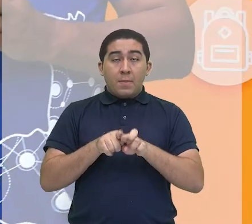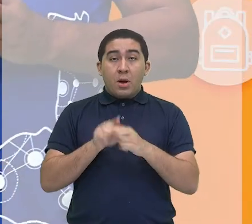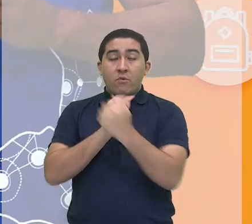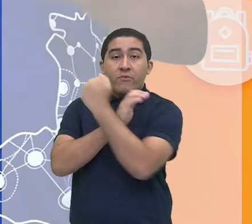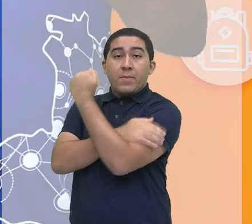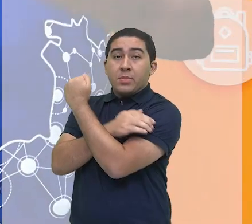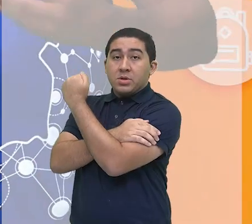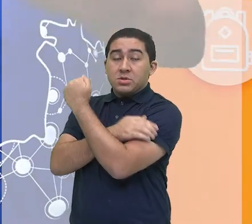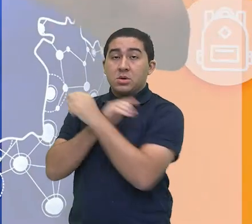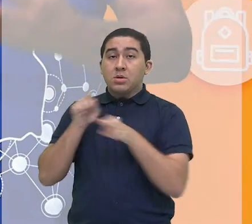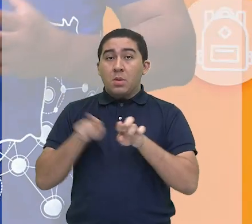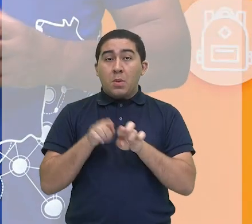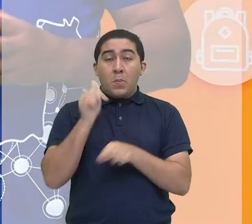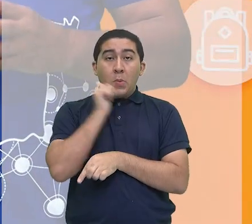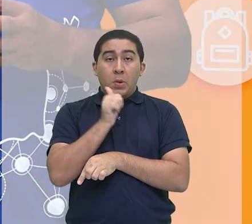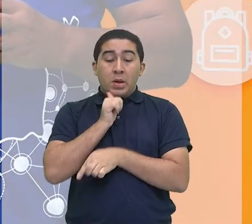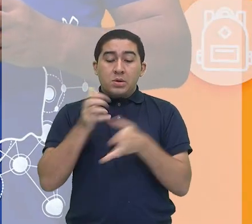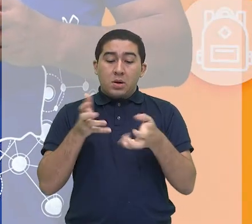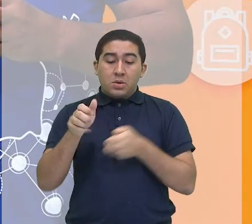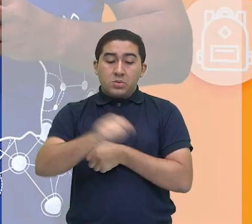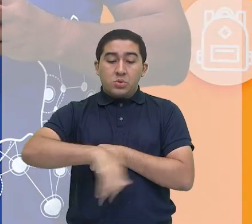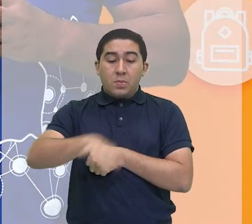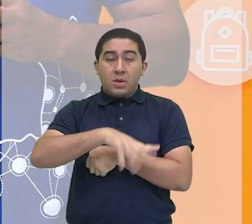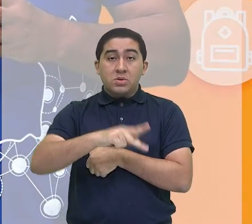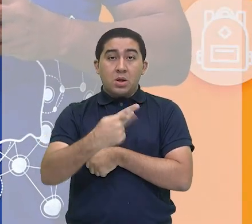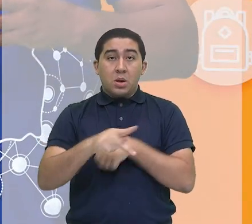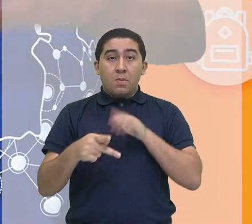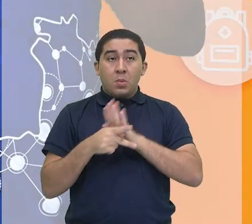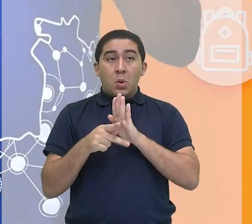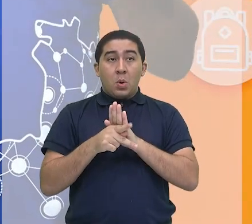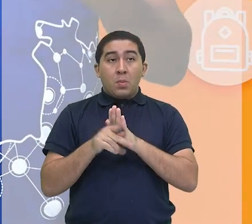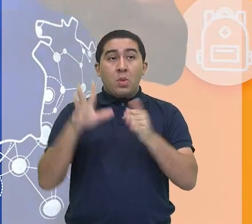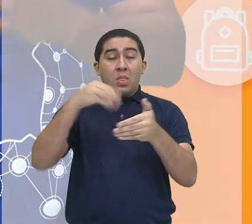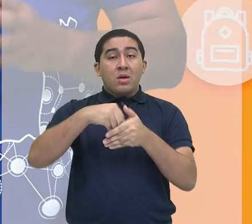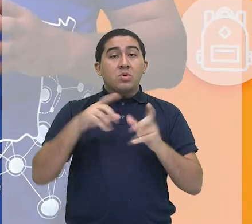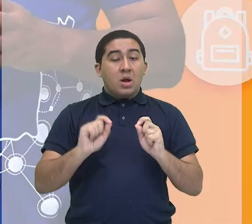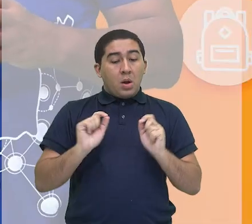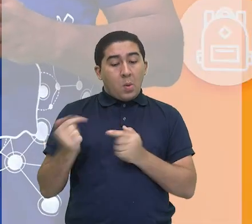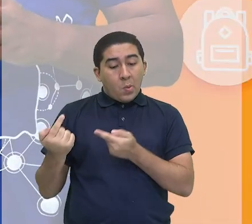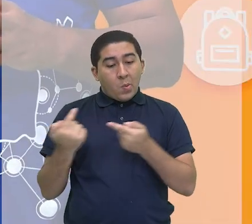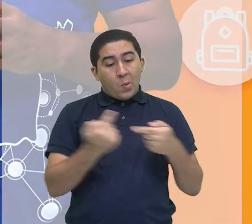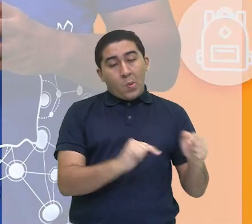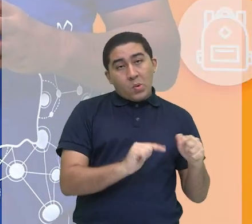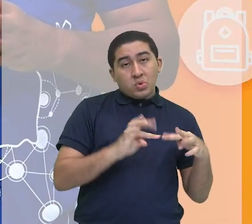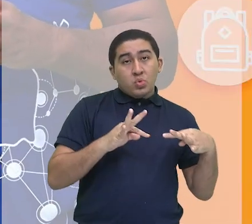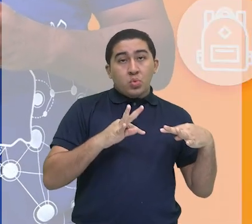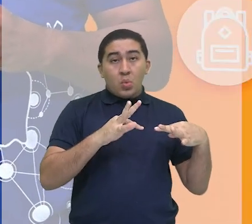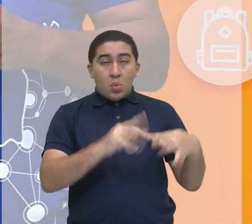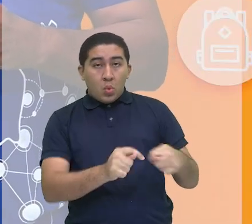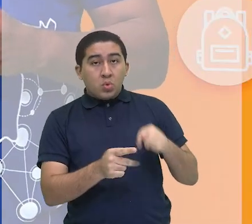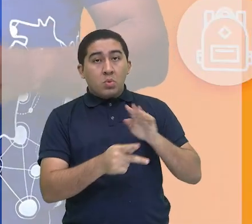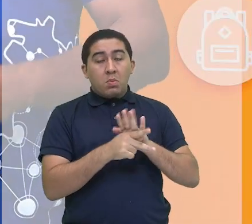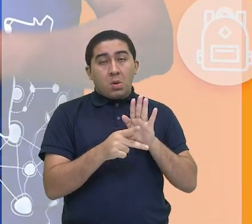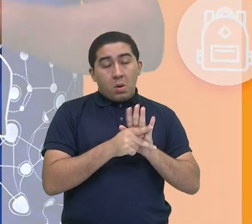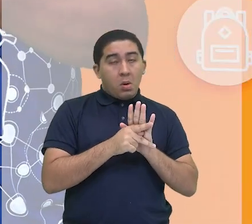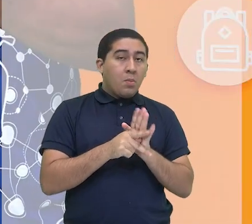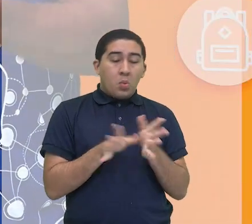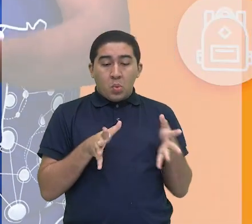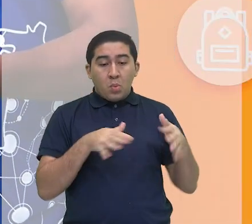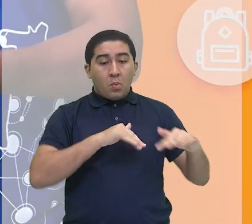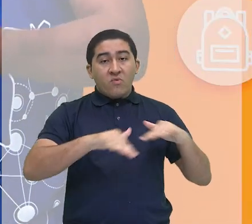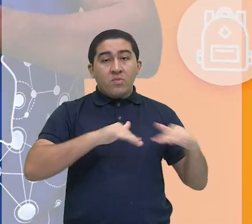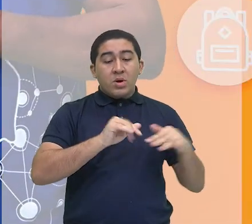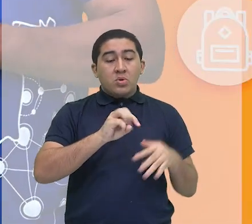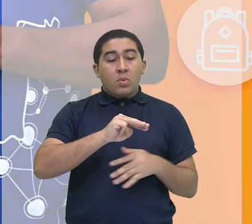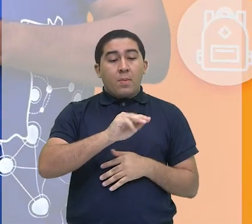feministas, as mulheres buscando o seu espaço, né, frente ao machismo, ao patriarcalismo social. O